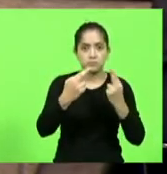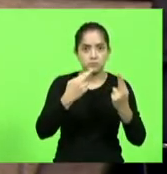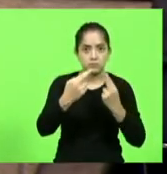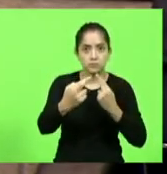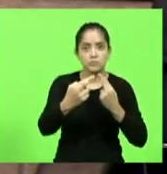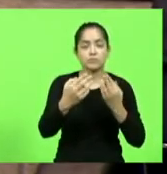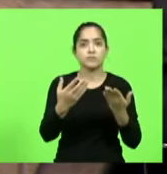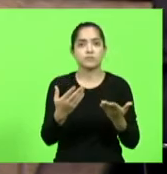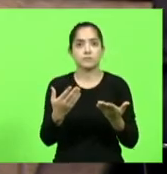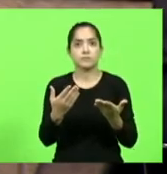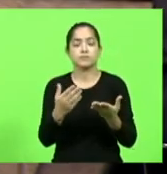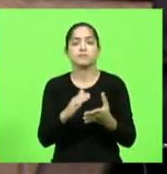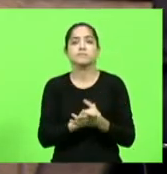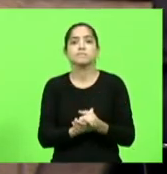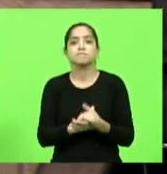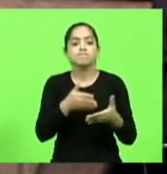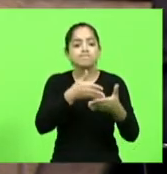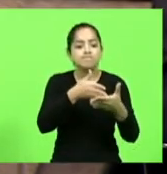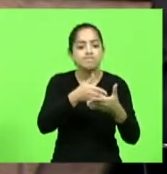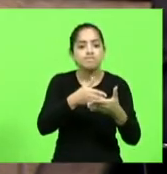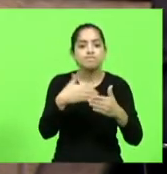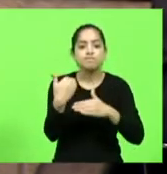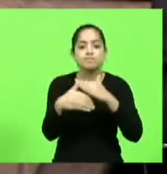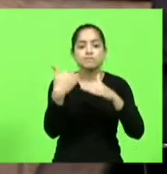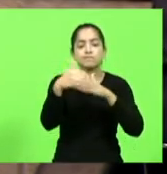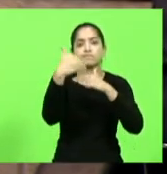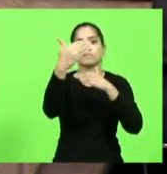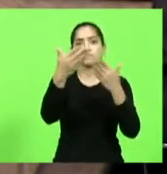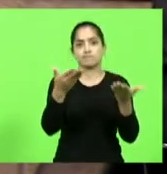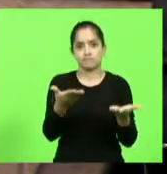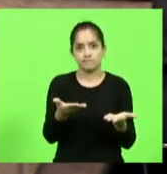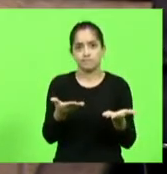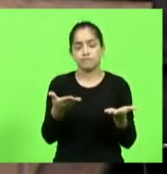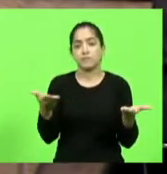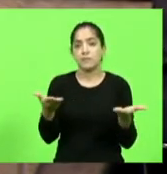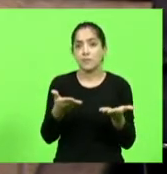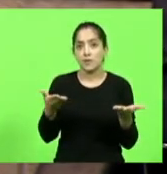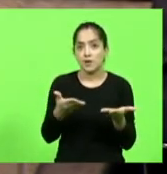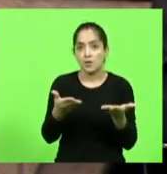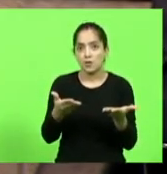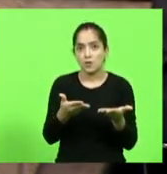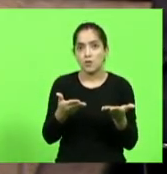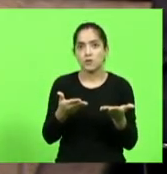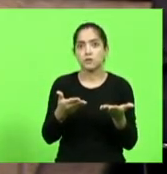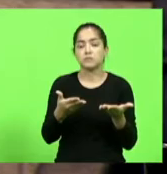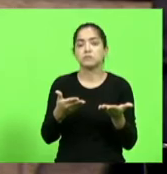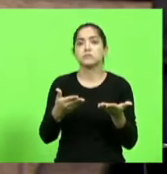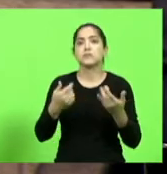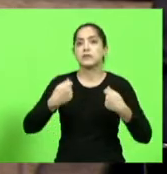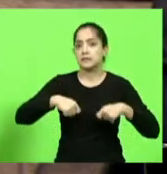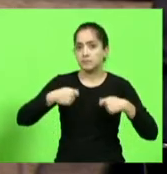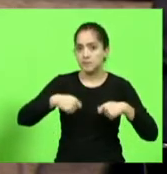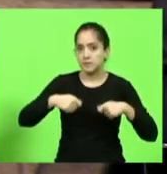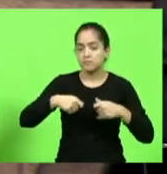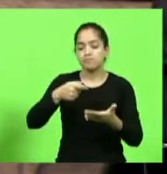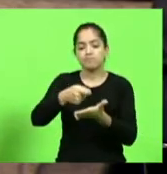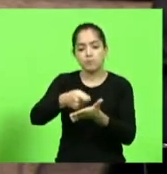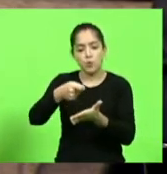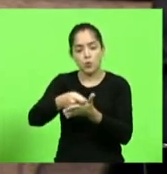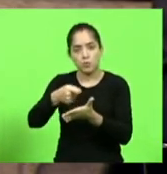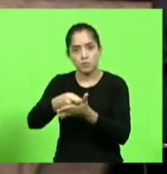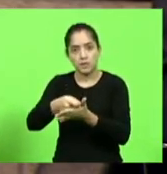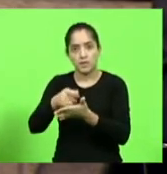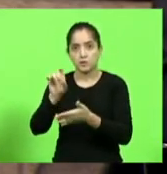impede o crescimento do nosso Estado, nós temos agora o maior motivo para cobrar, não só